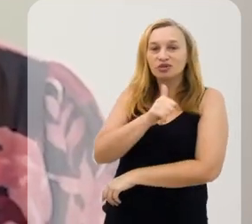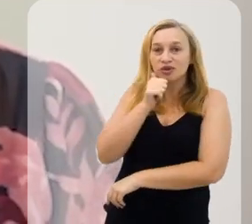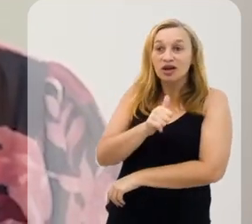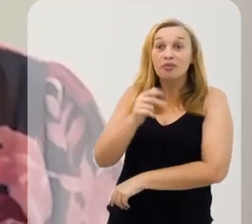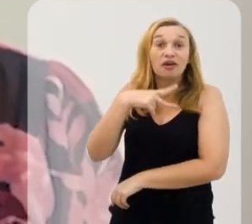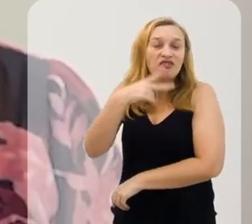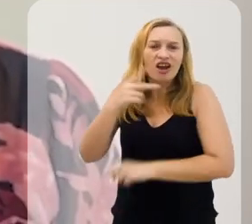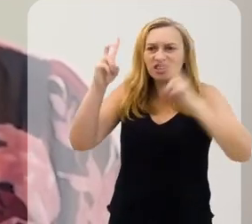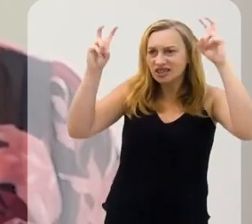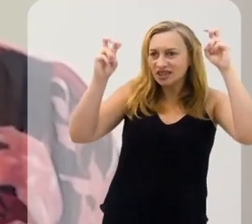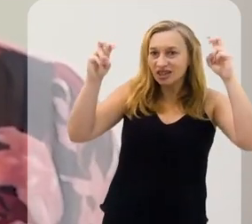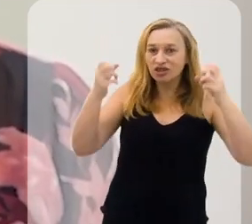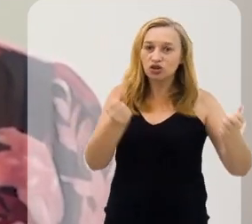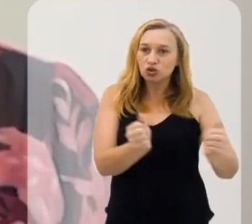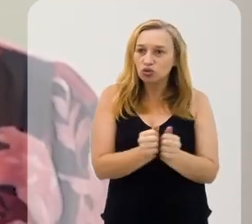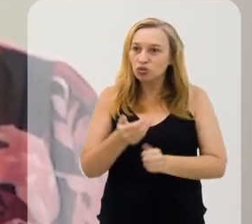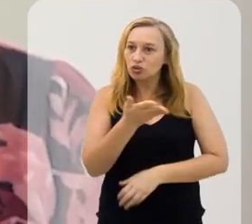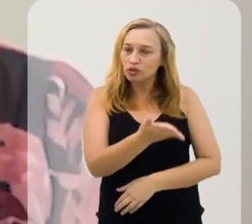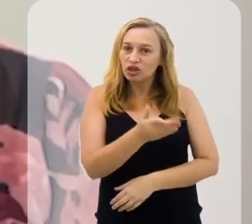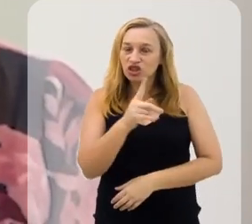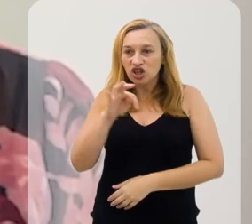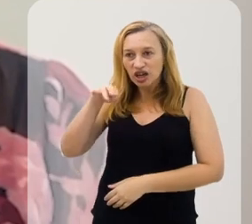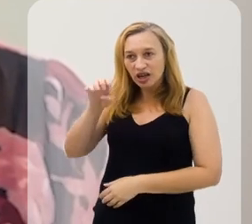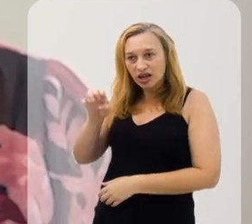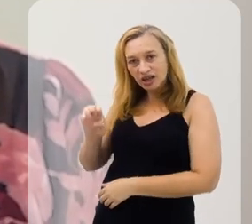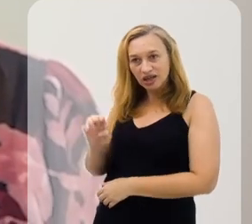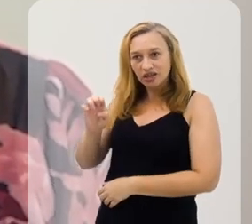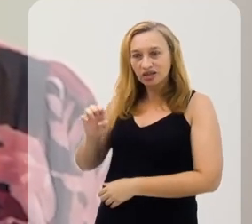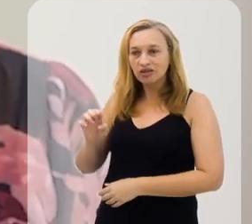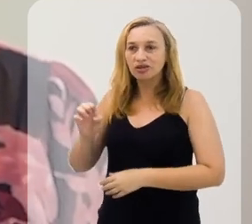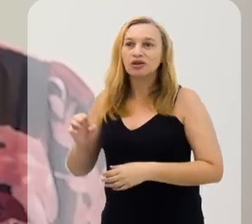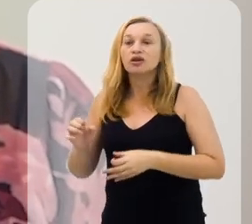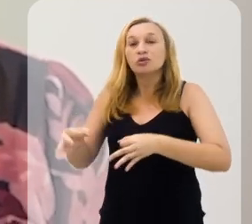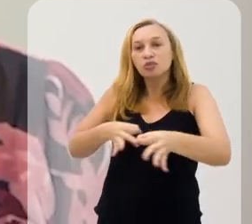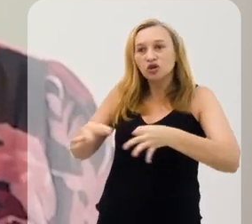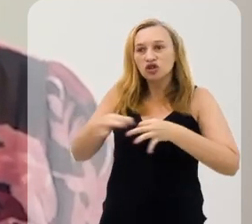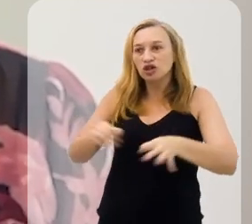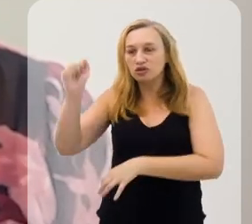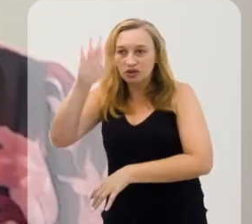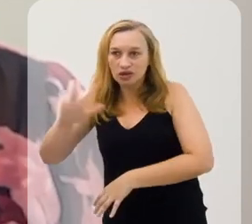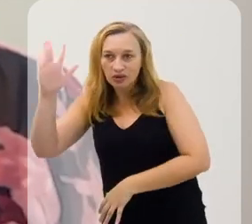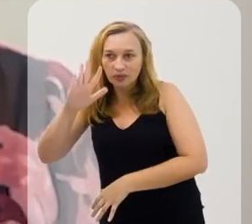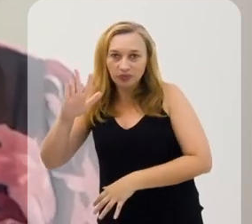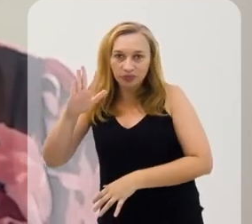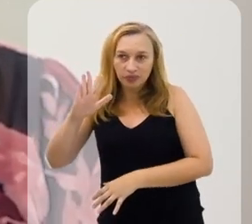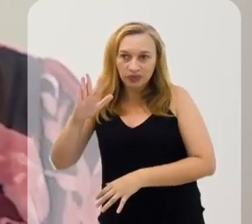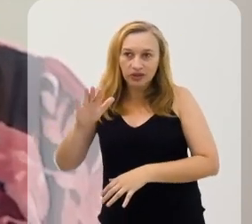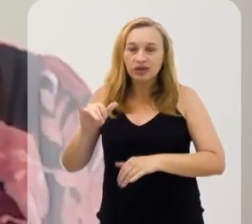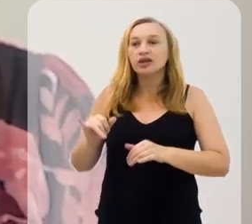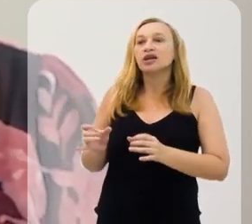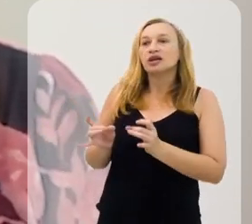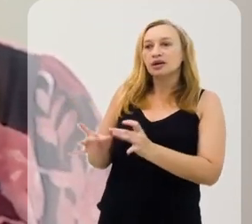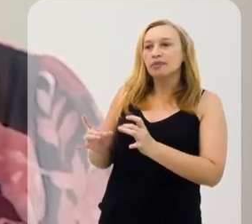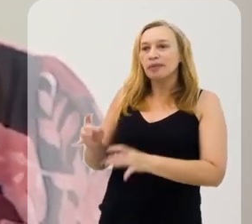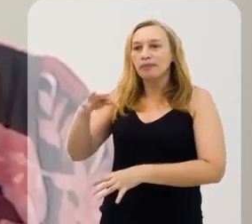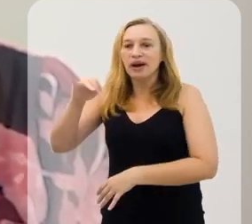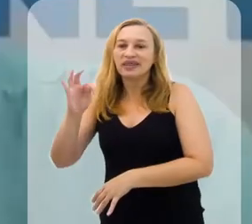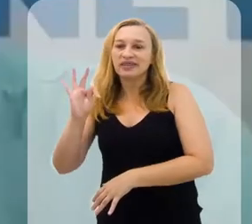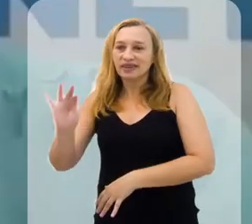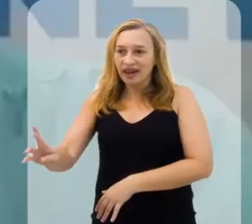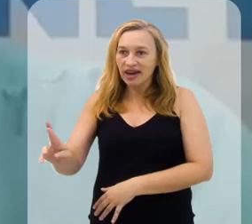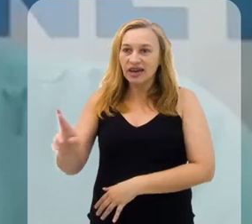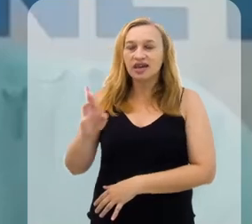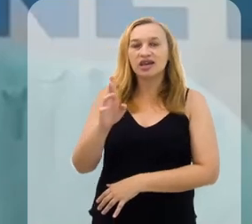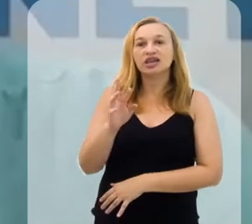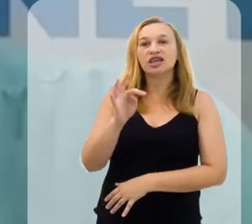pelas mulheres. Para falar sobre esse tema, está aqui comigo a gerente estadual de projetos sociais e mercado institucional da Emater